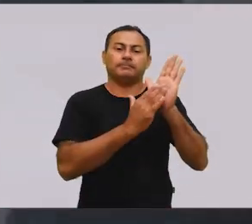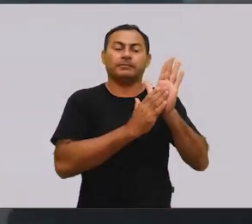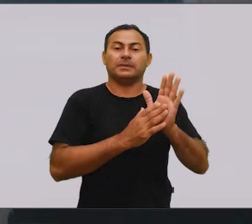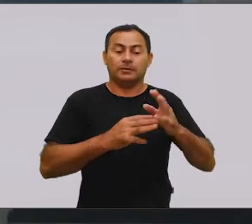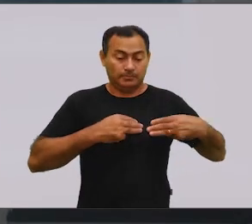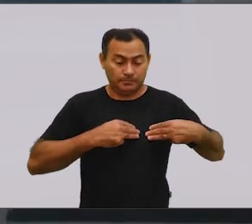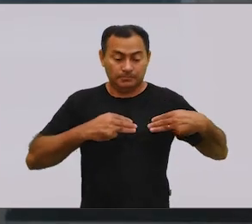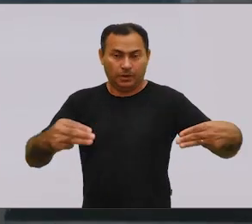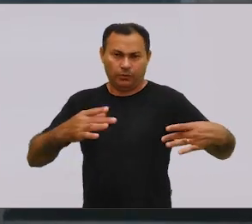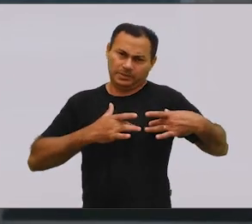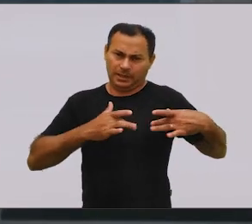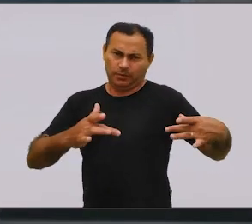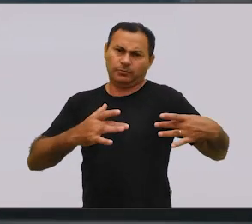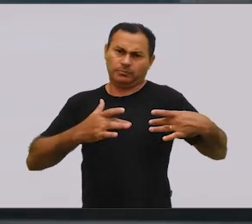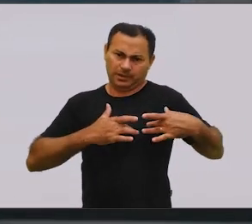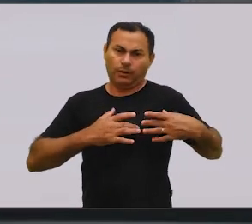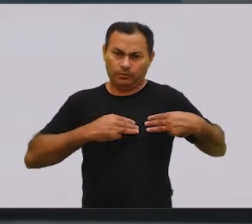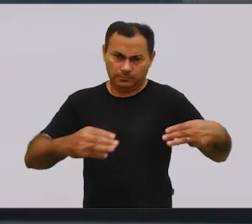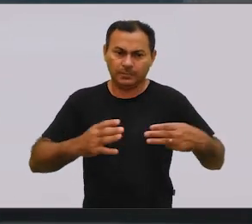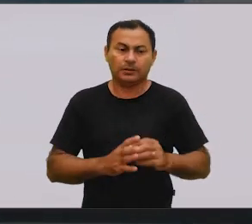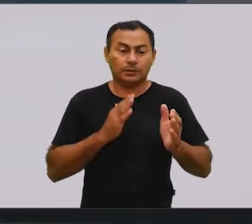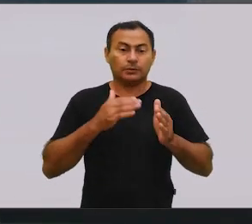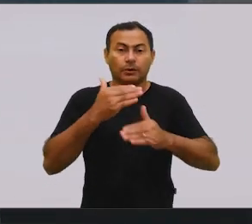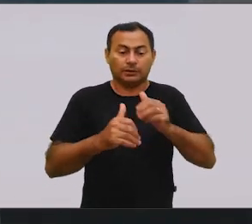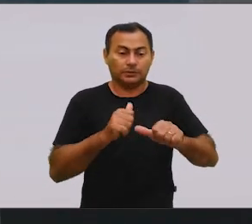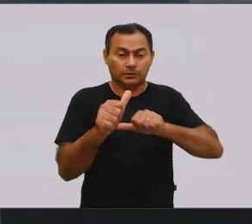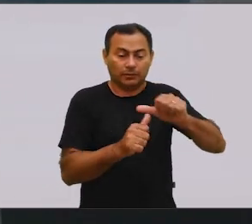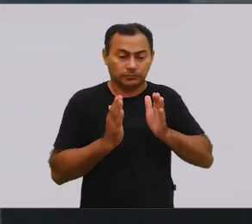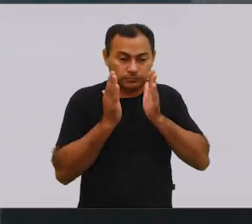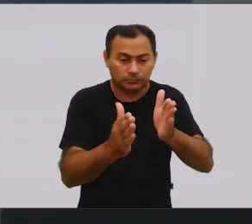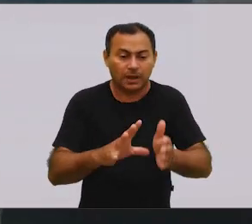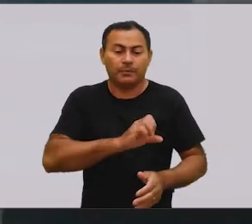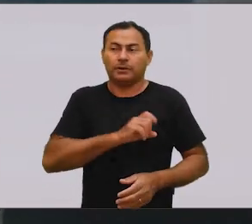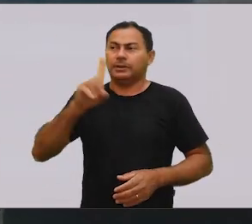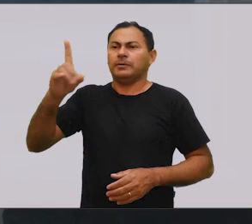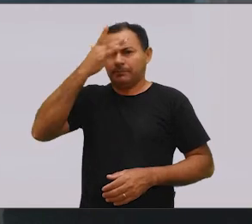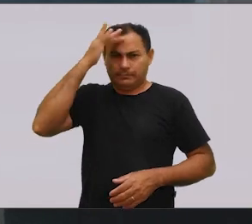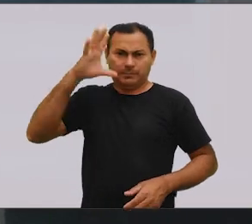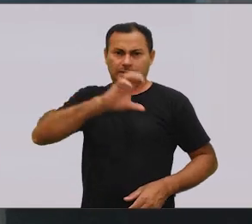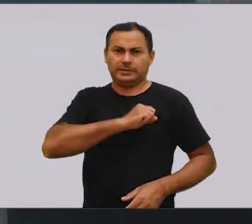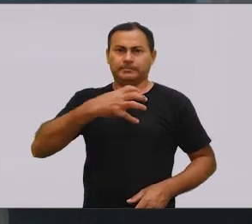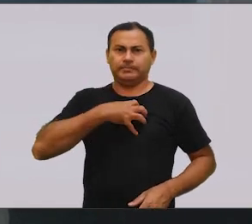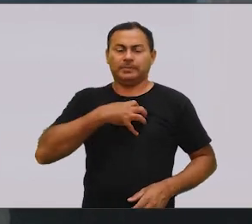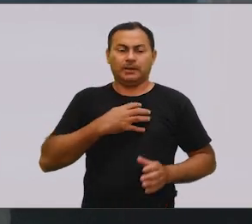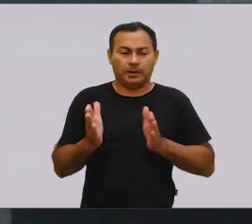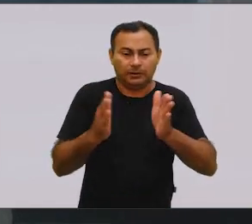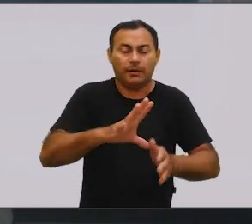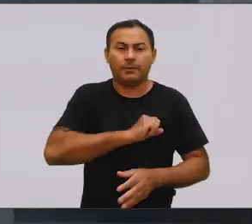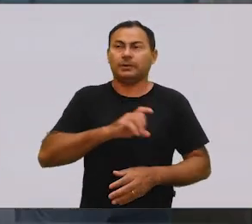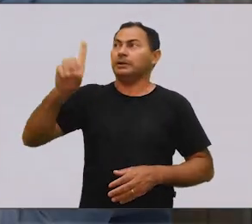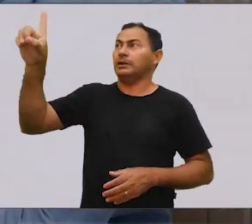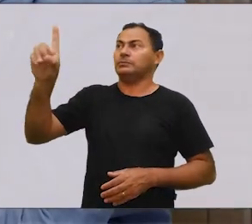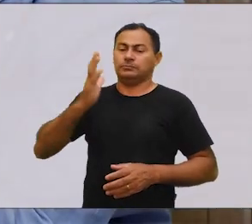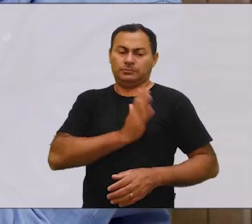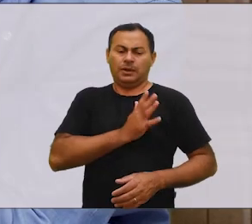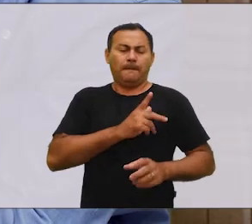Os misericordiosos se tornam canais da misericórdia ou do amor de Deus. E aqueles que amam desta maneira, sendo um canal do amor de